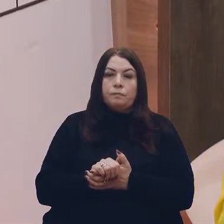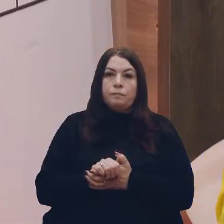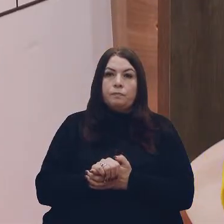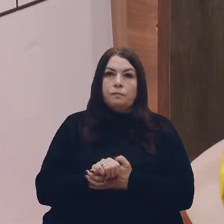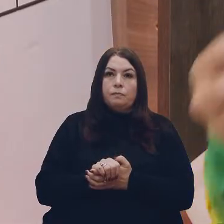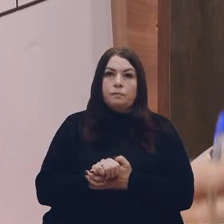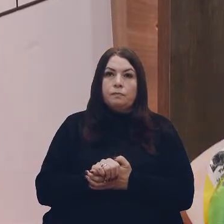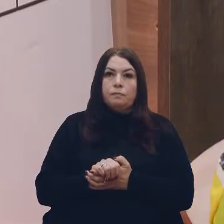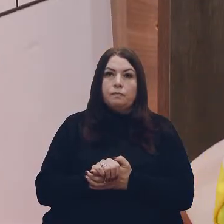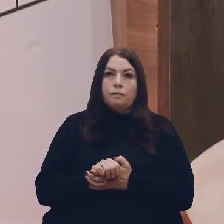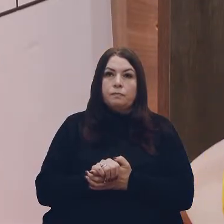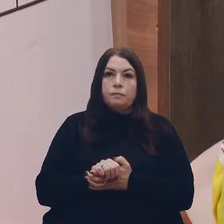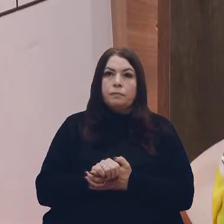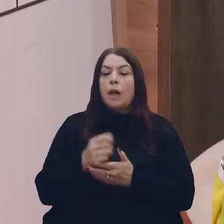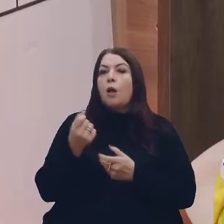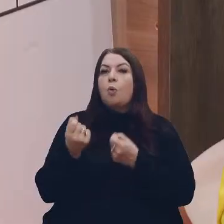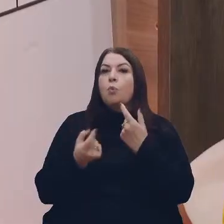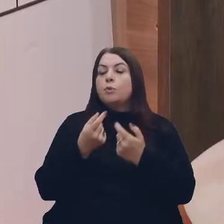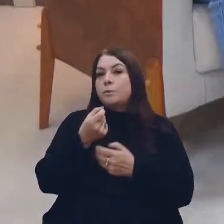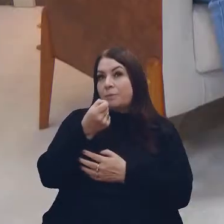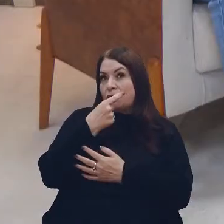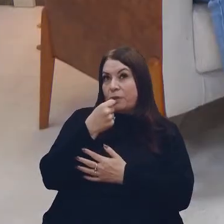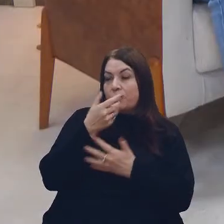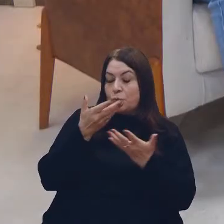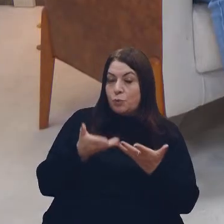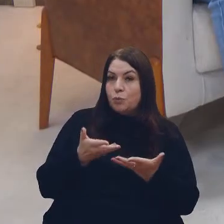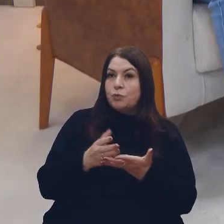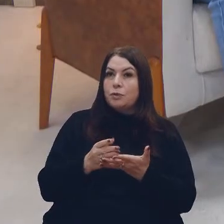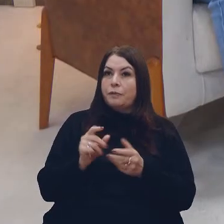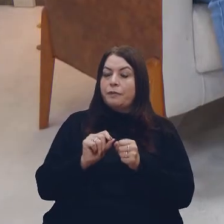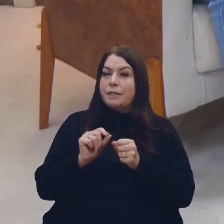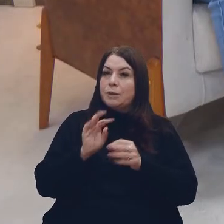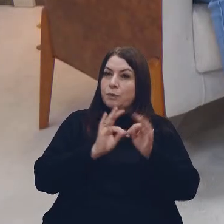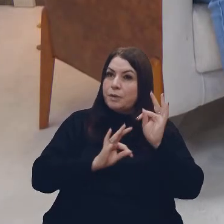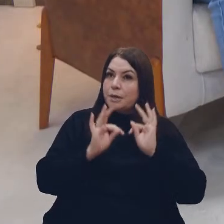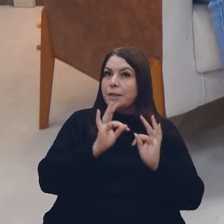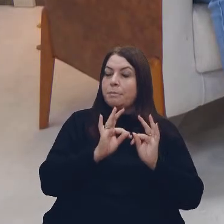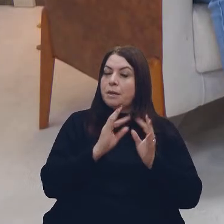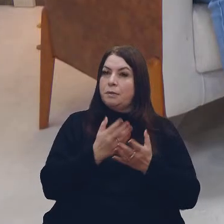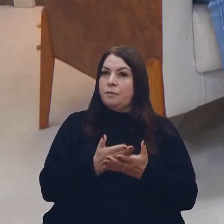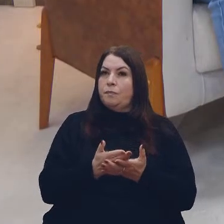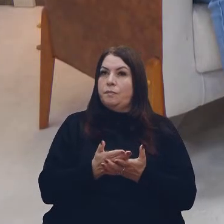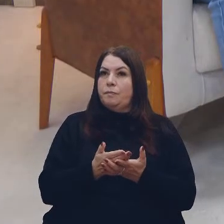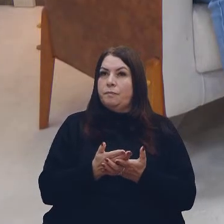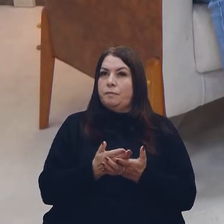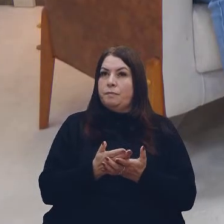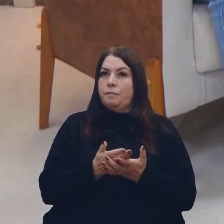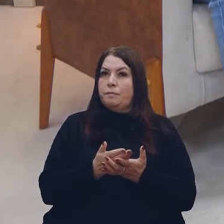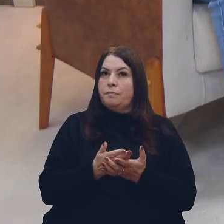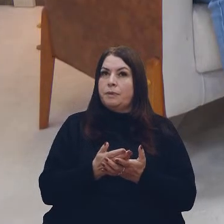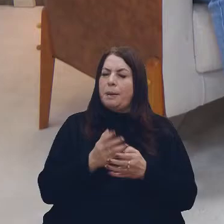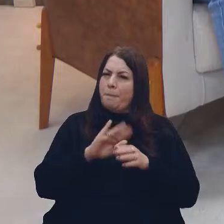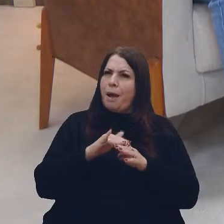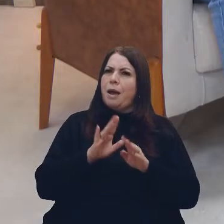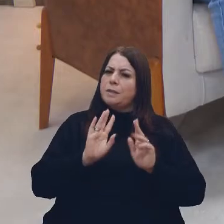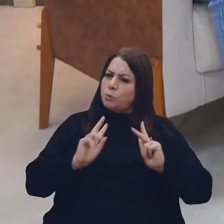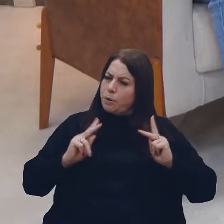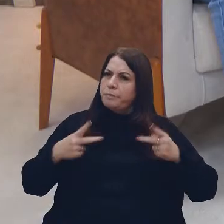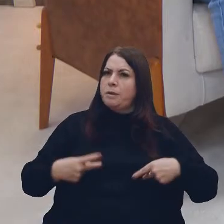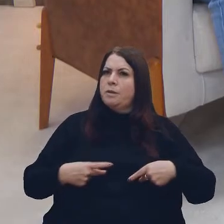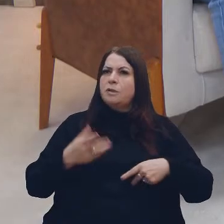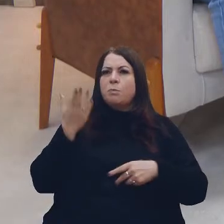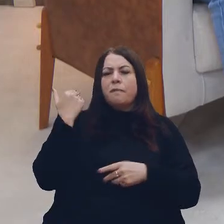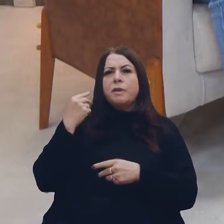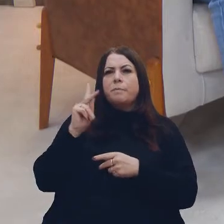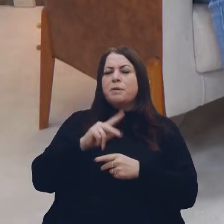questão de alguns medicamentos atuais fazendo um tratamento bem mais humanizado, né? Antigamente a